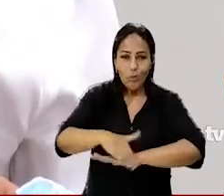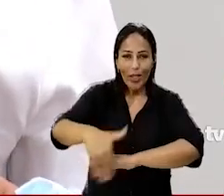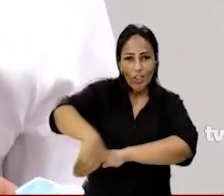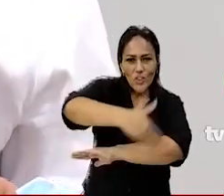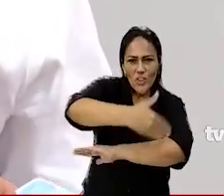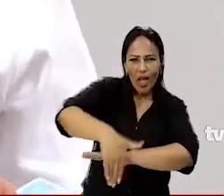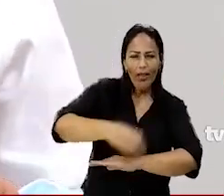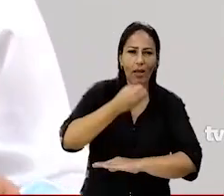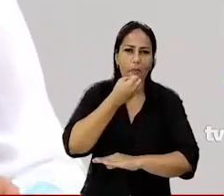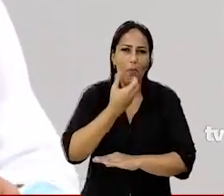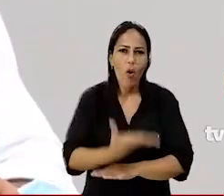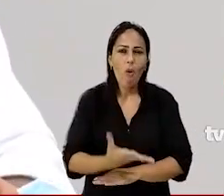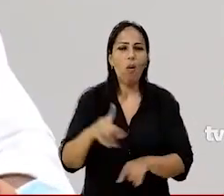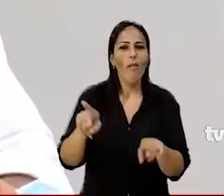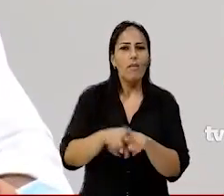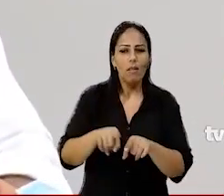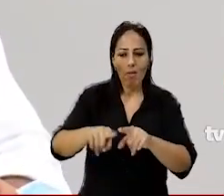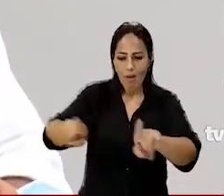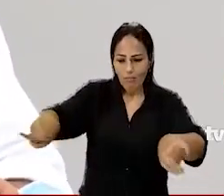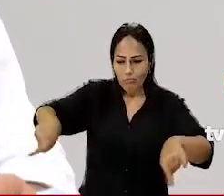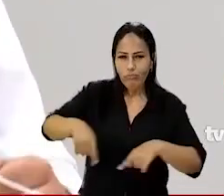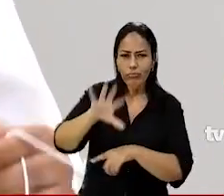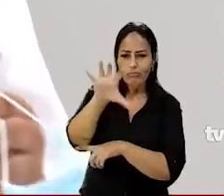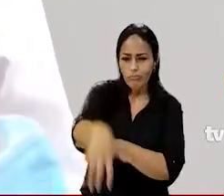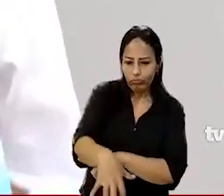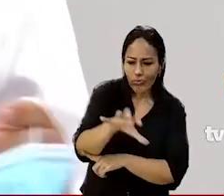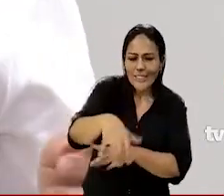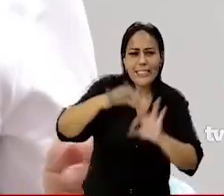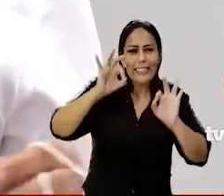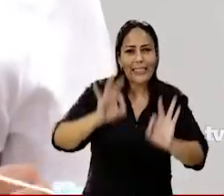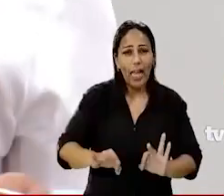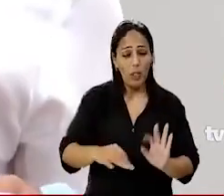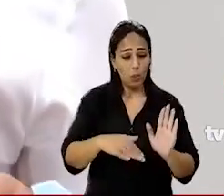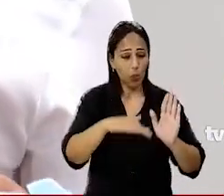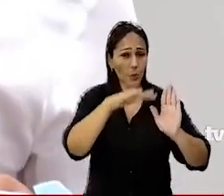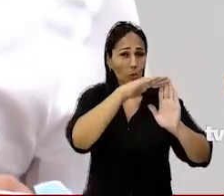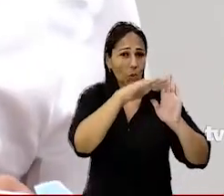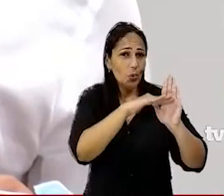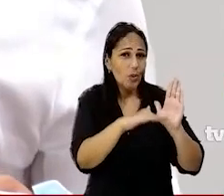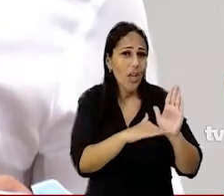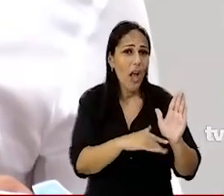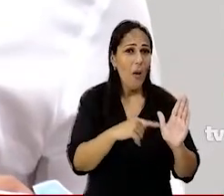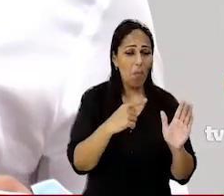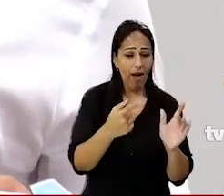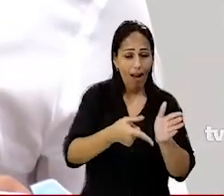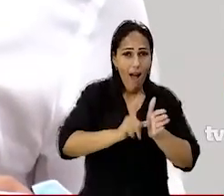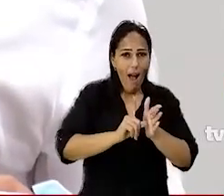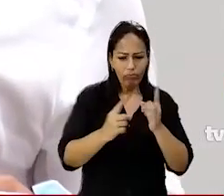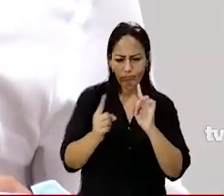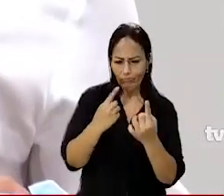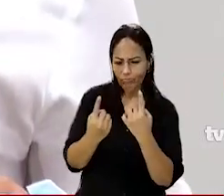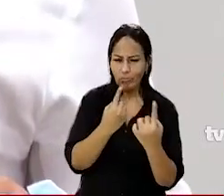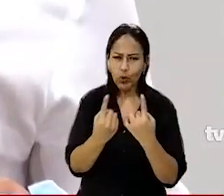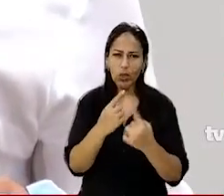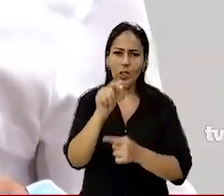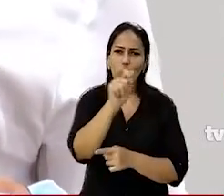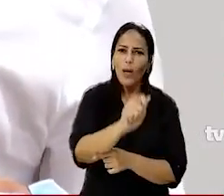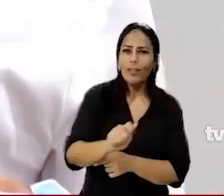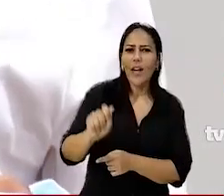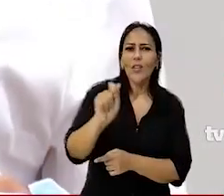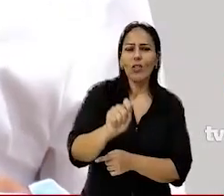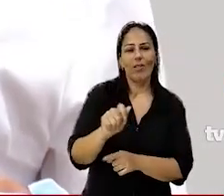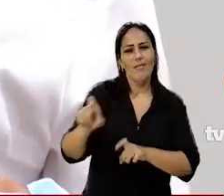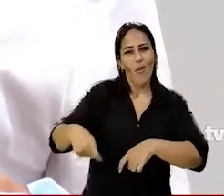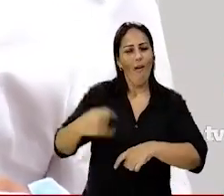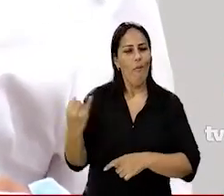maneira adequada e ao corte de terra de maneira adequada, com um cronograma discutido com as associações rurais. É